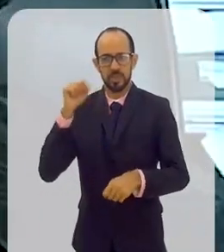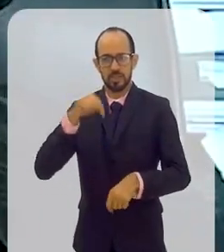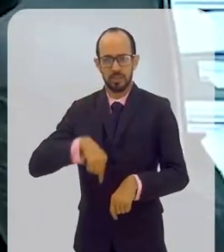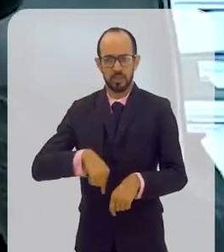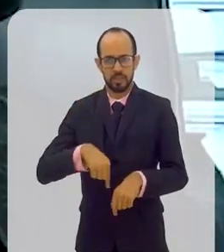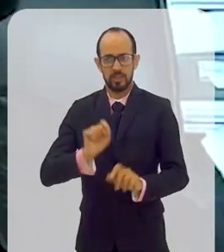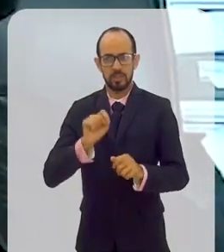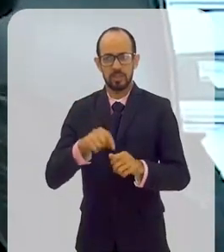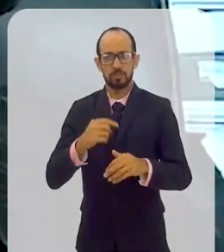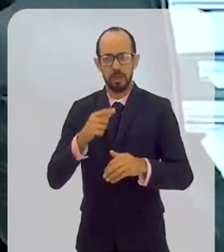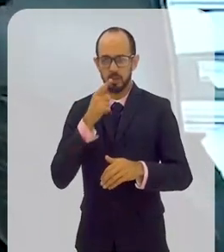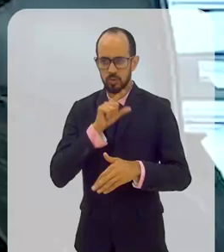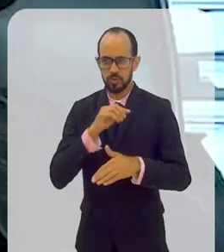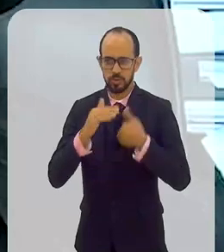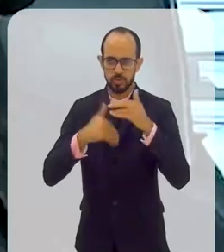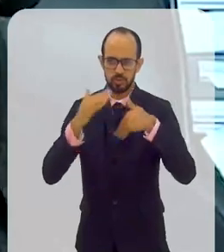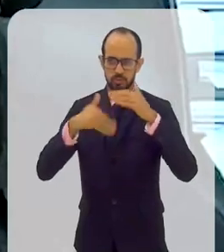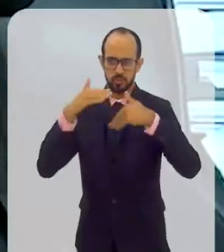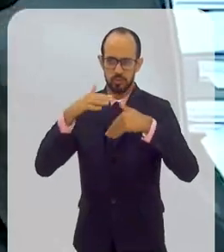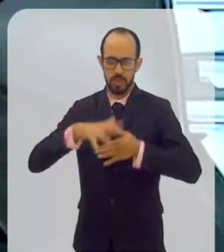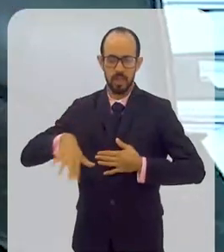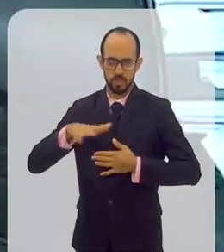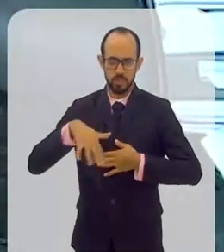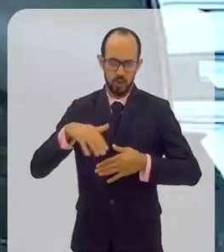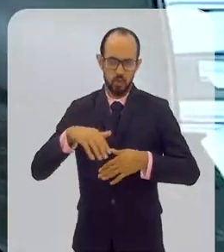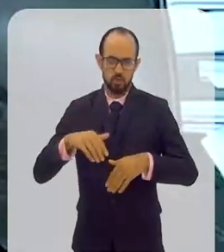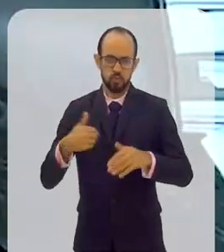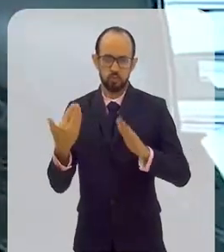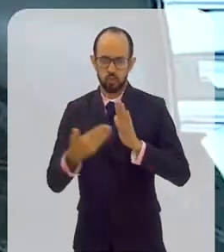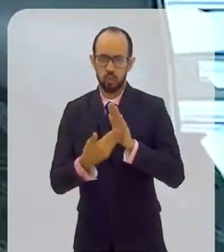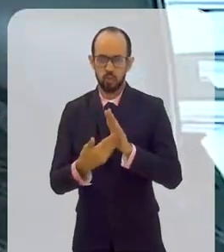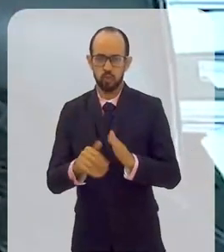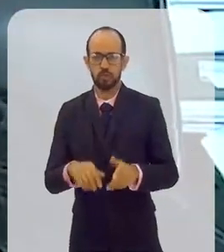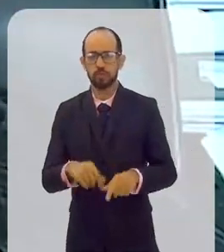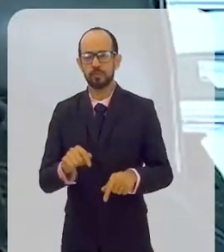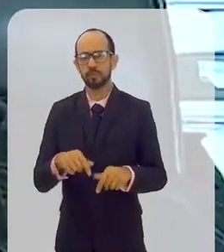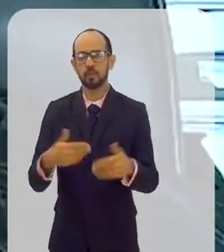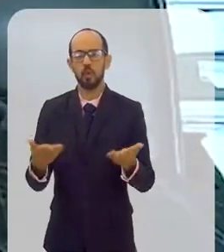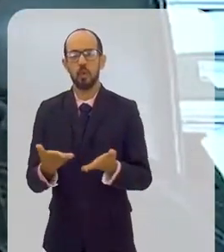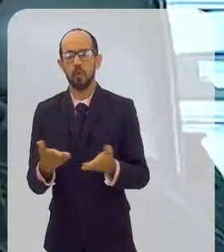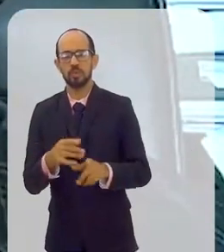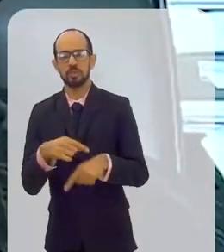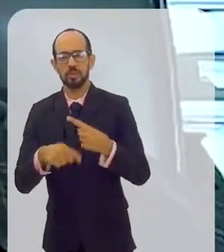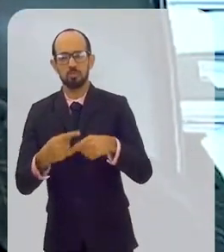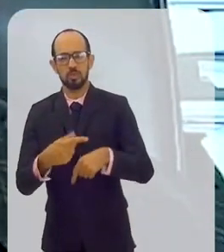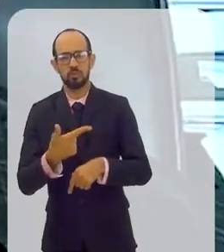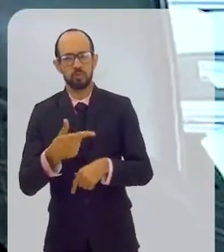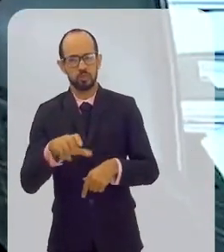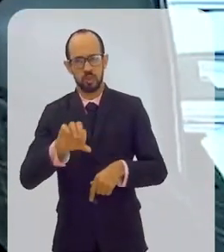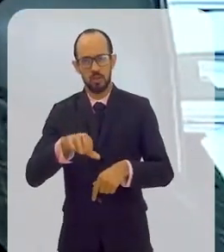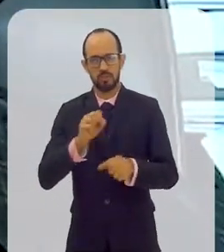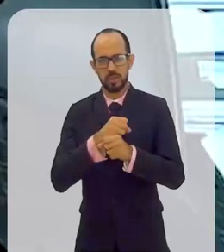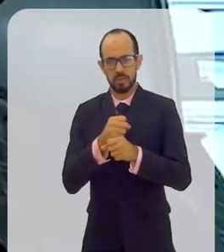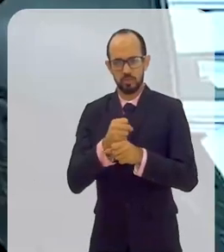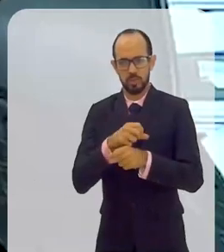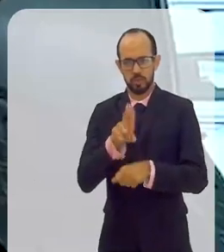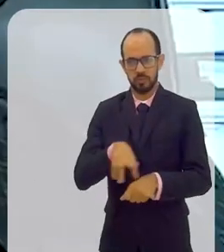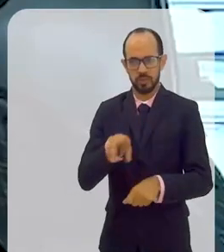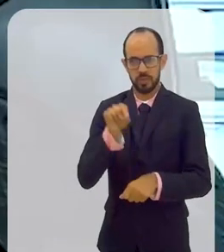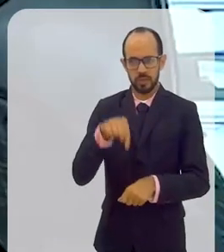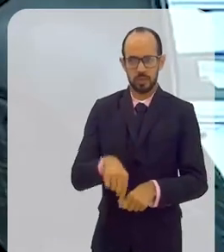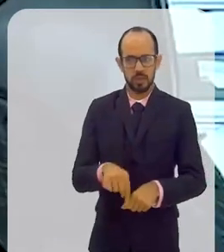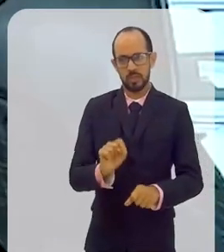tivesse o desenvolvimento da região como um todo. Hoje, depois de 29 anos, a universidade é uma